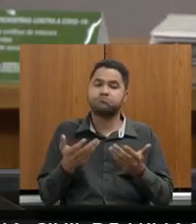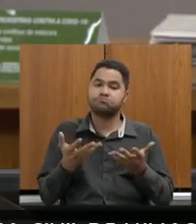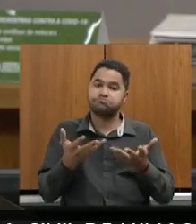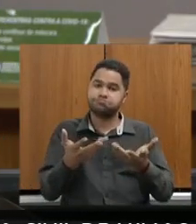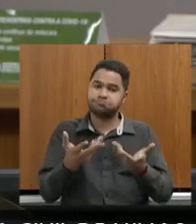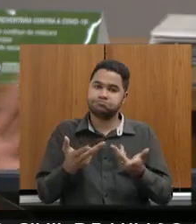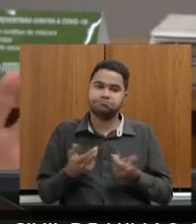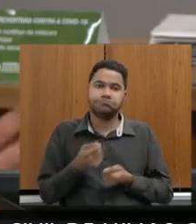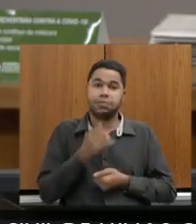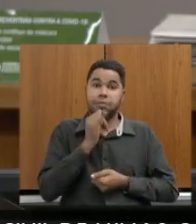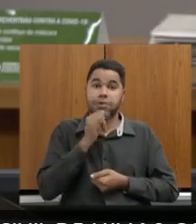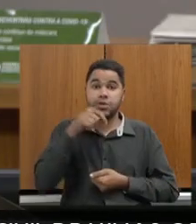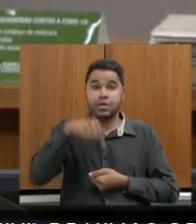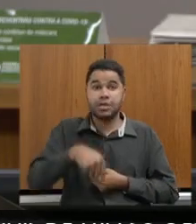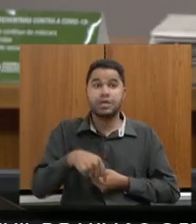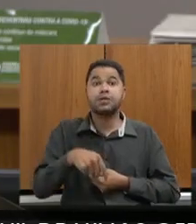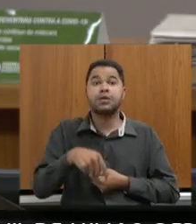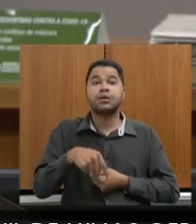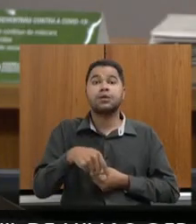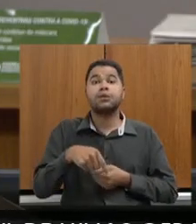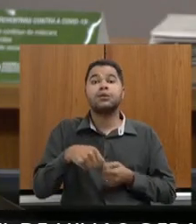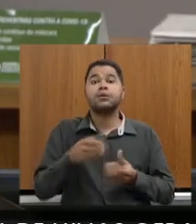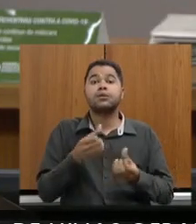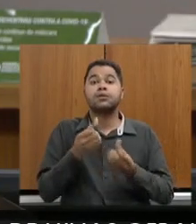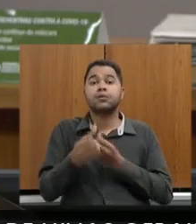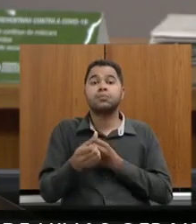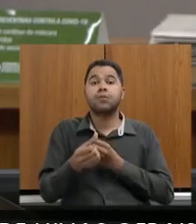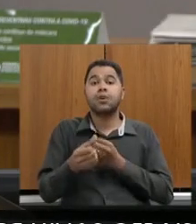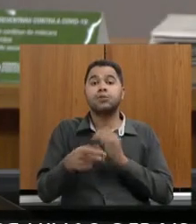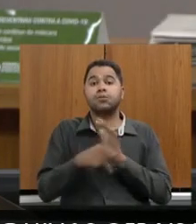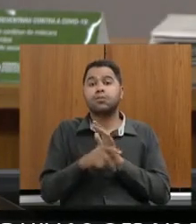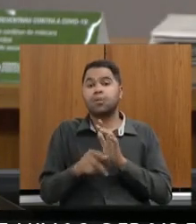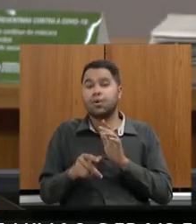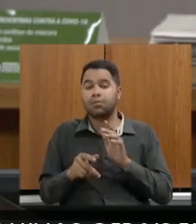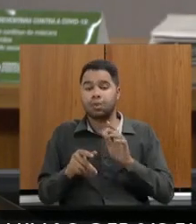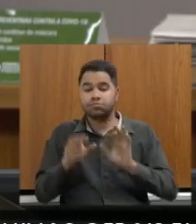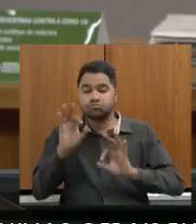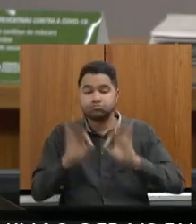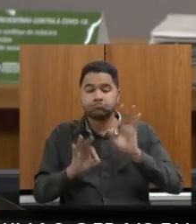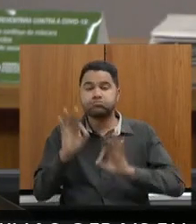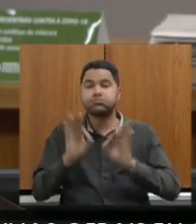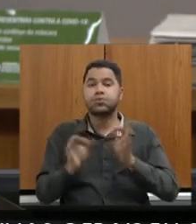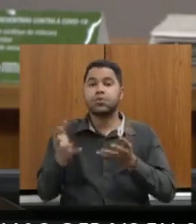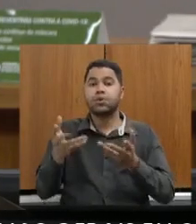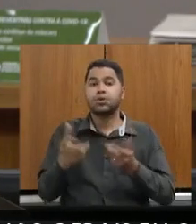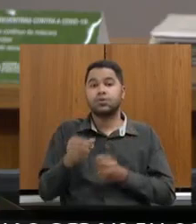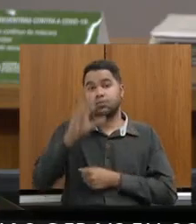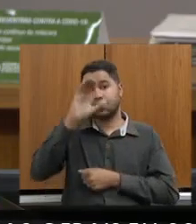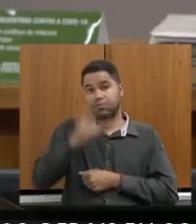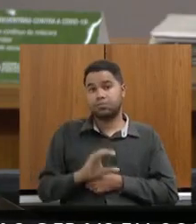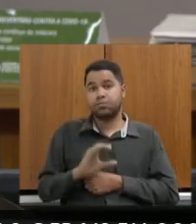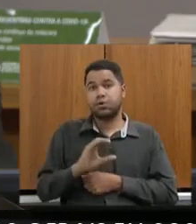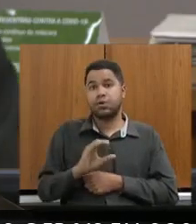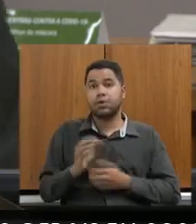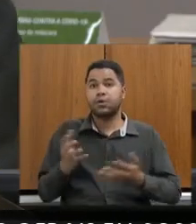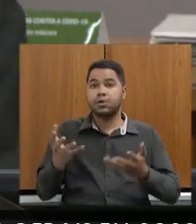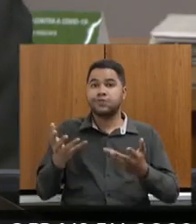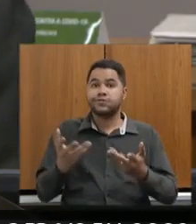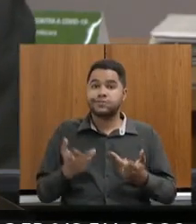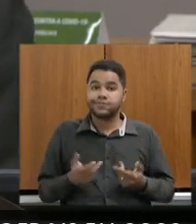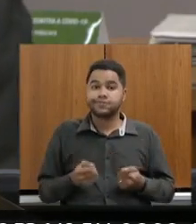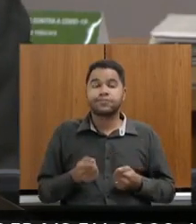EA poesia nesse semestre o vídeo tamos uma Norma relativa ao atendimento ao cidadão para que o atendimento